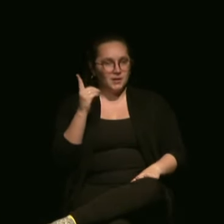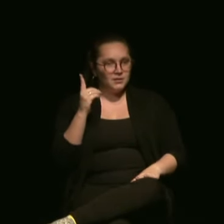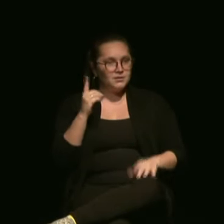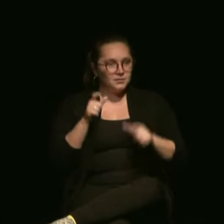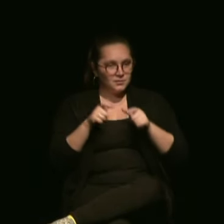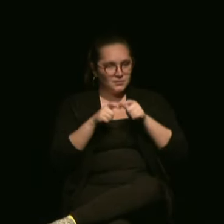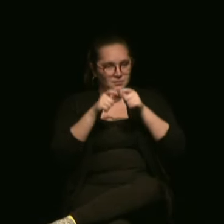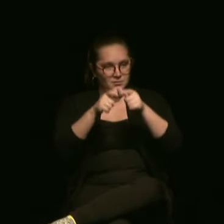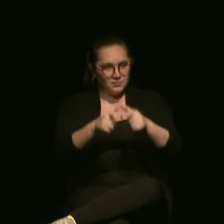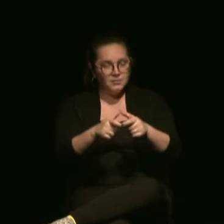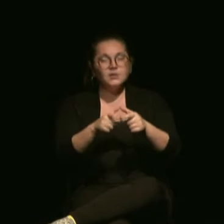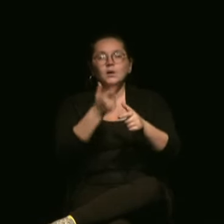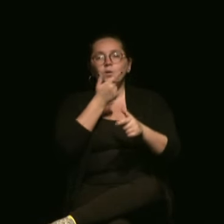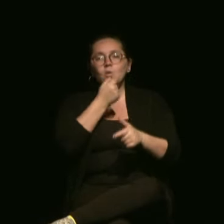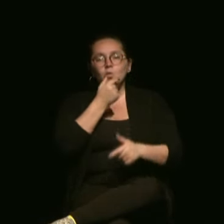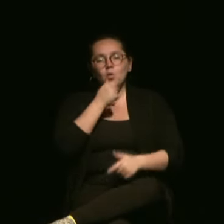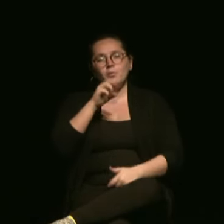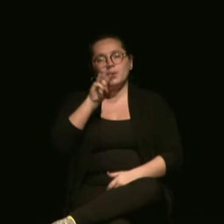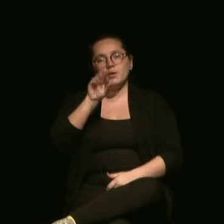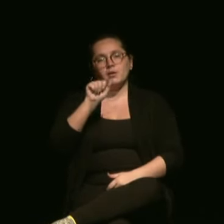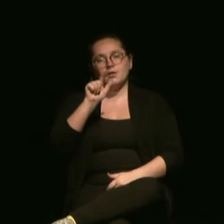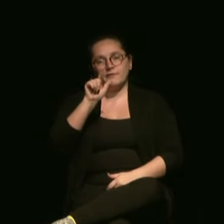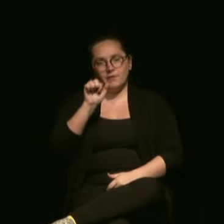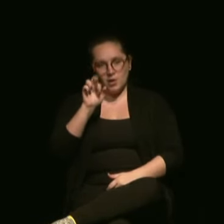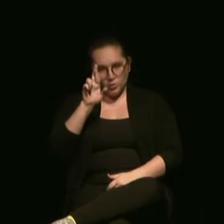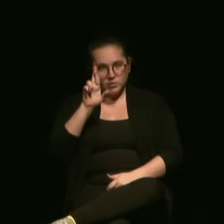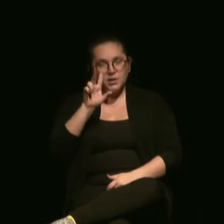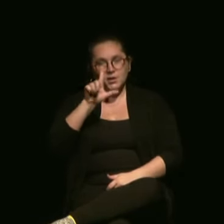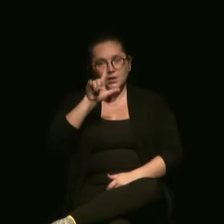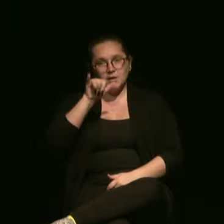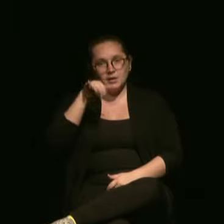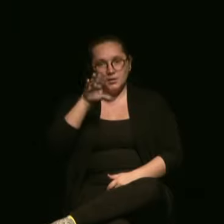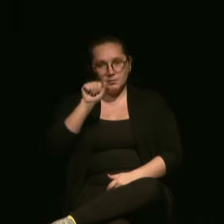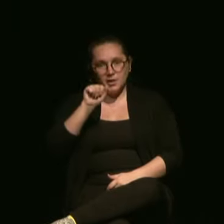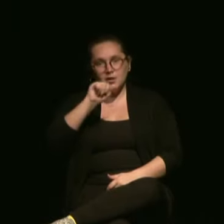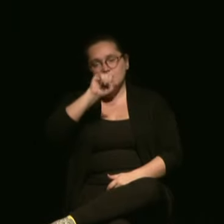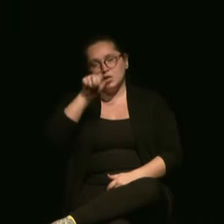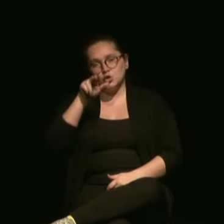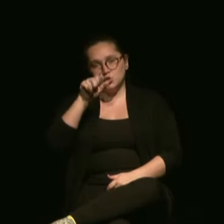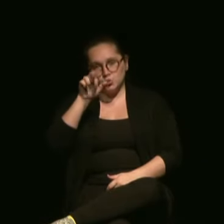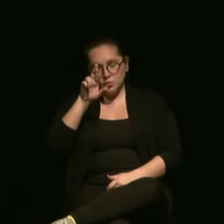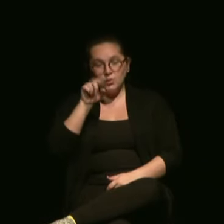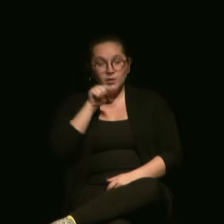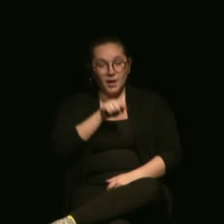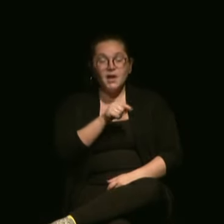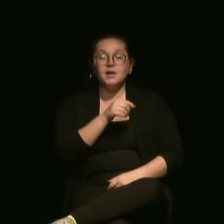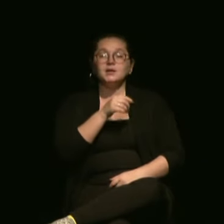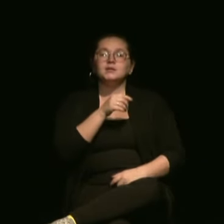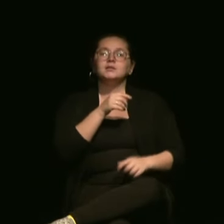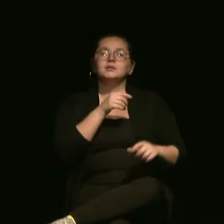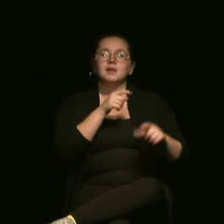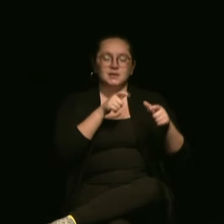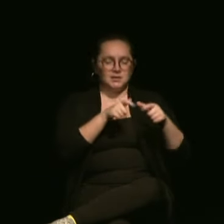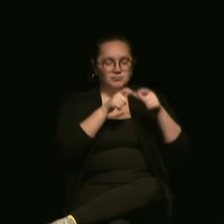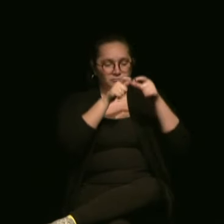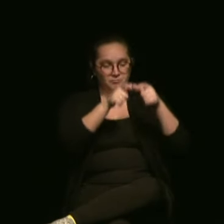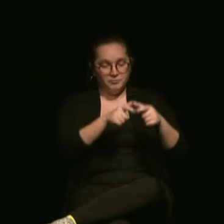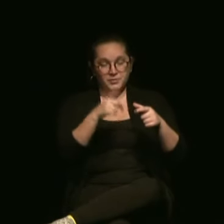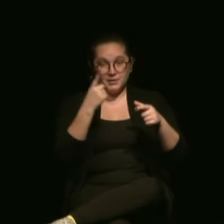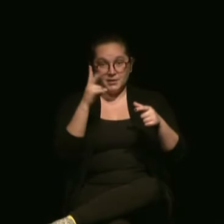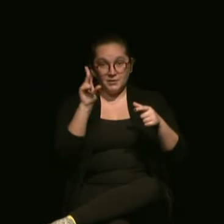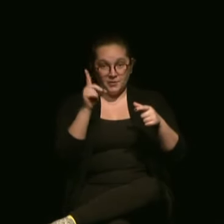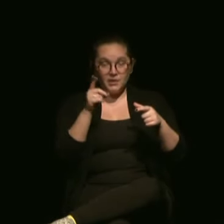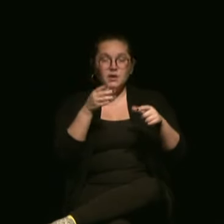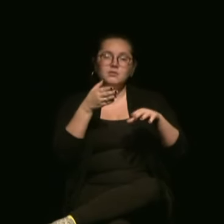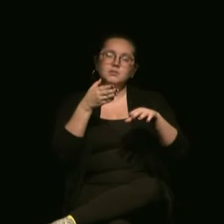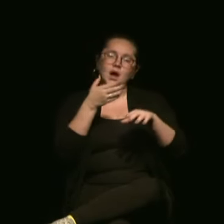o Walter Lima Júnior conversa, a faixa comentada do DVD, participaram dela o Coutinho, o Walter Lima Júnior e eu acho que